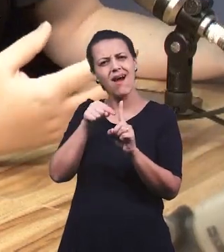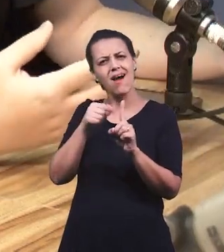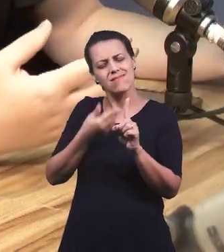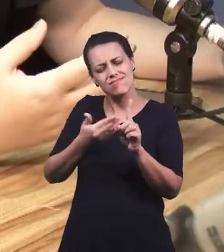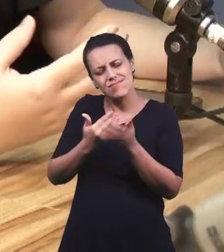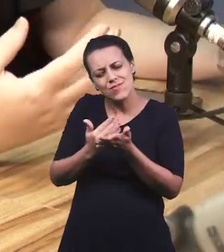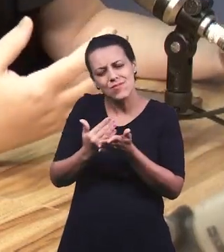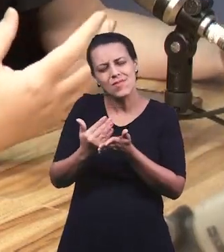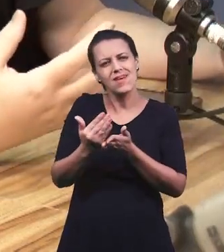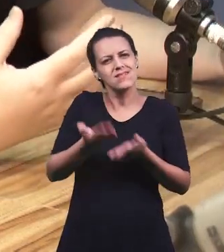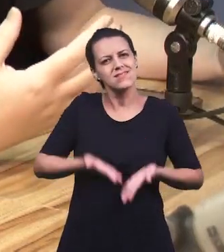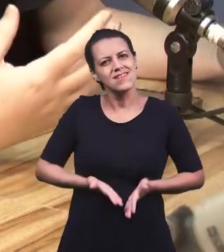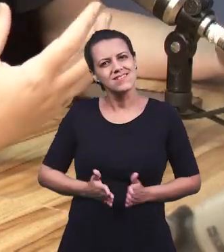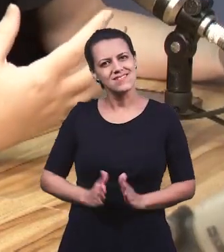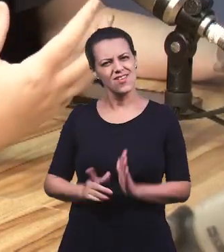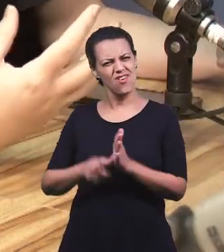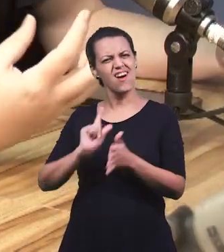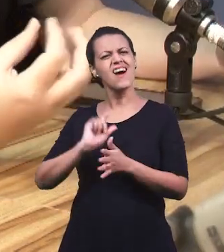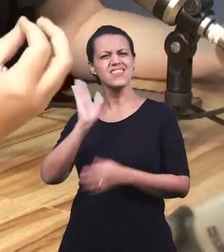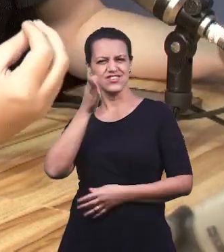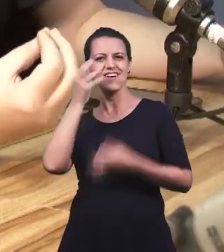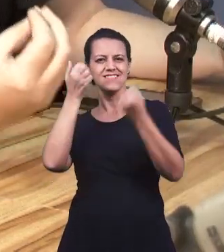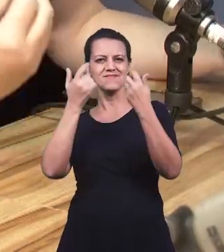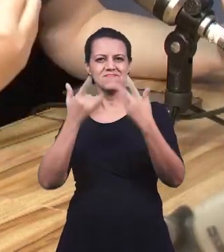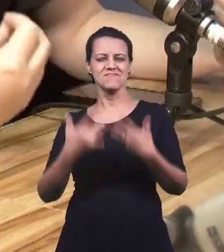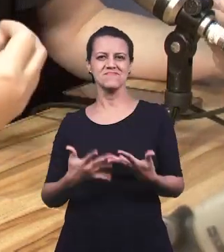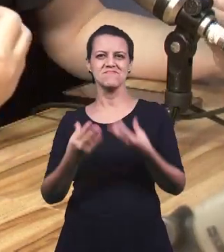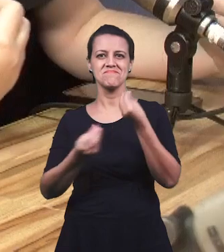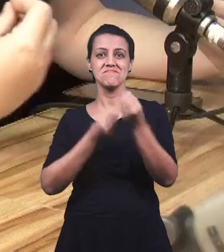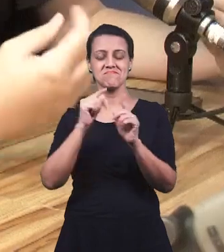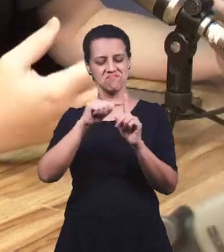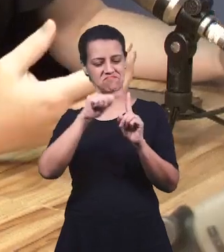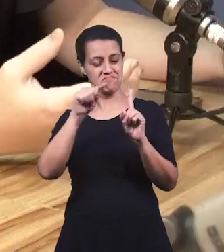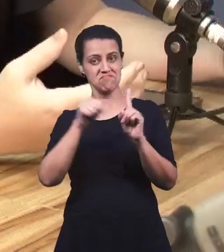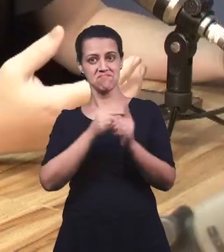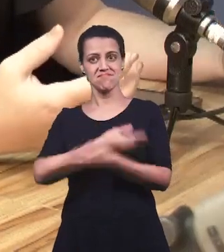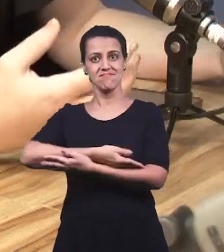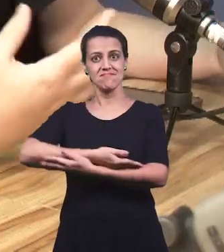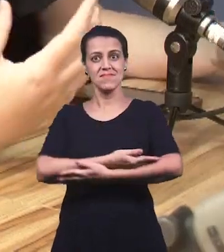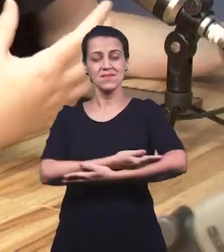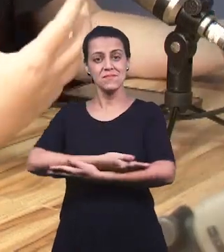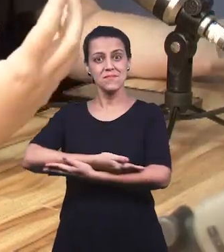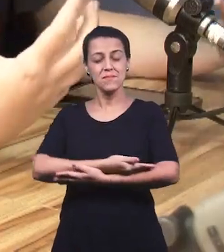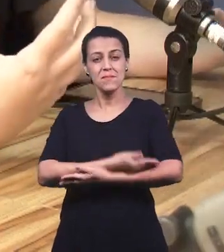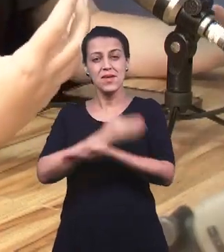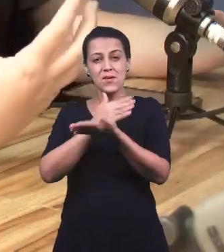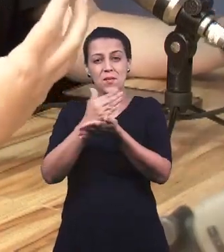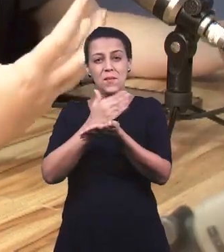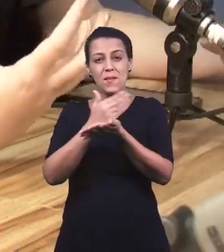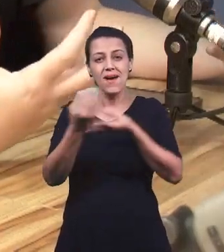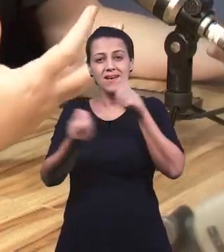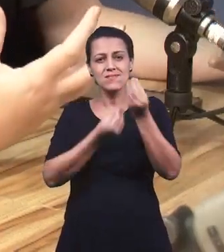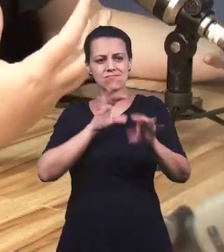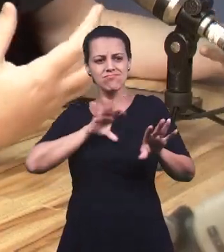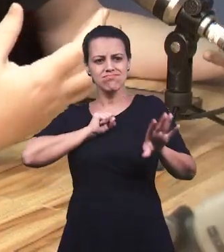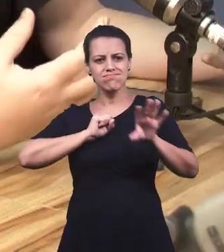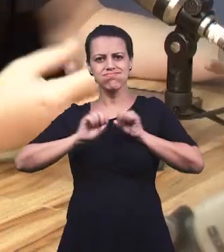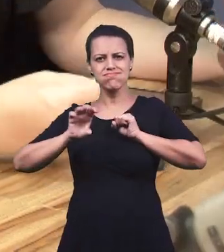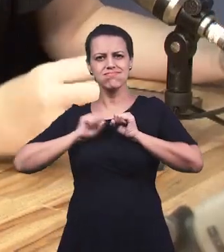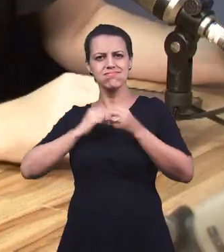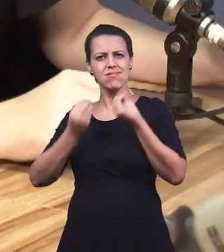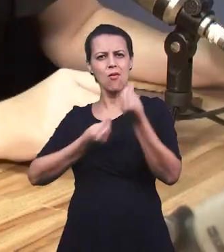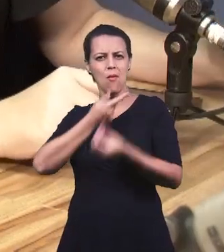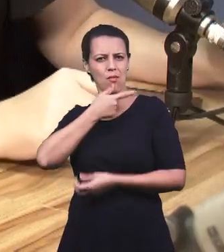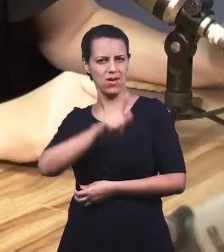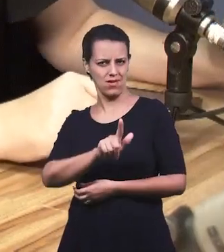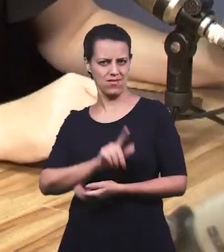gente conversou e você estava explicando sobre como é que é dentro do ventre, como é que o bebê desenvolve isso, como é que começa a adquirir essa